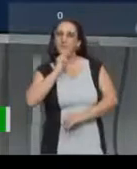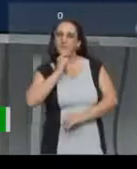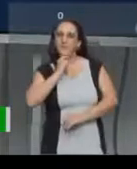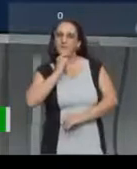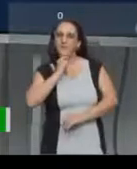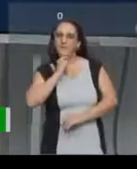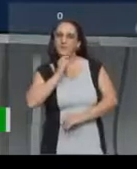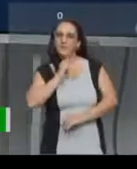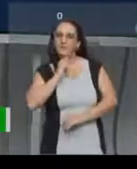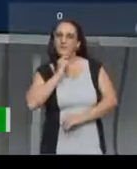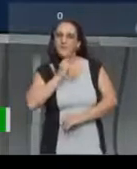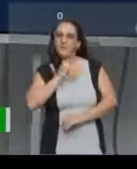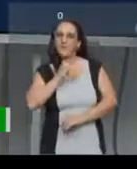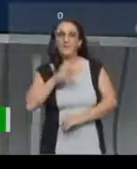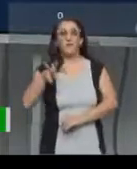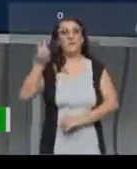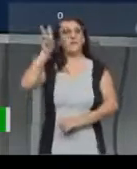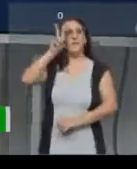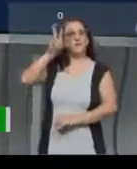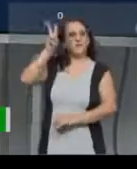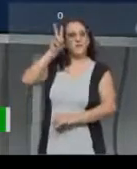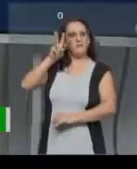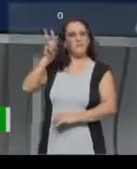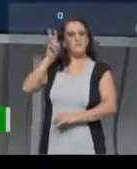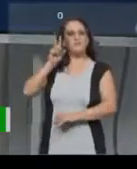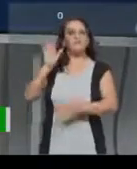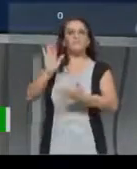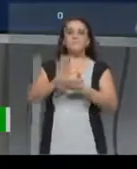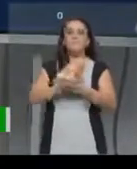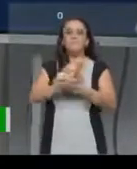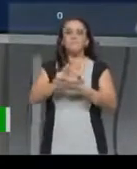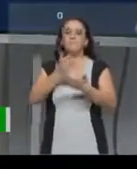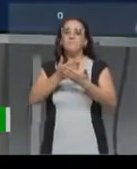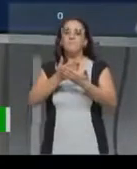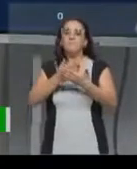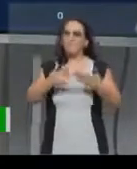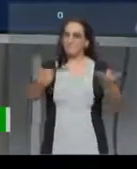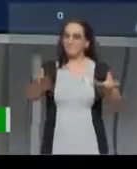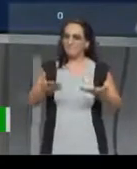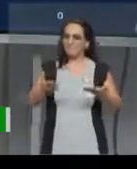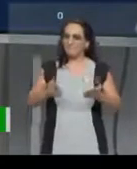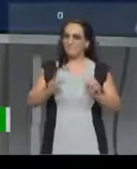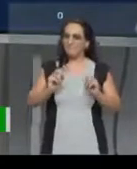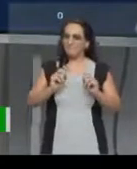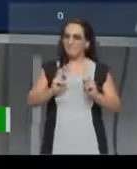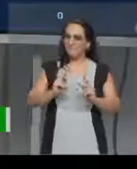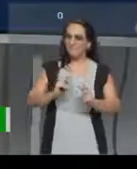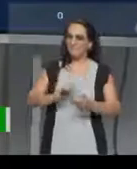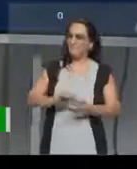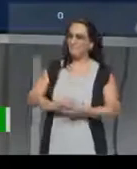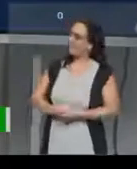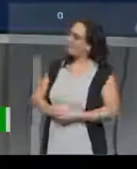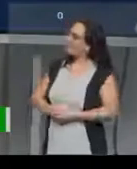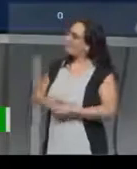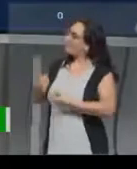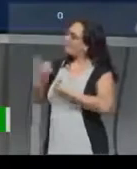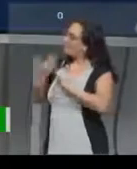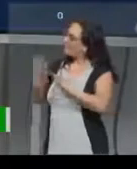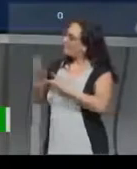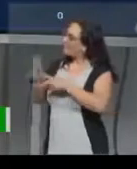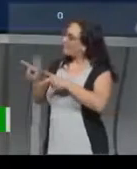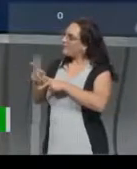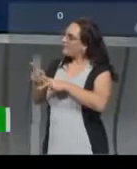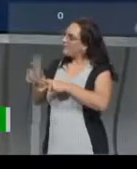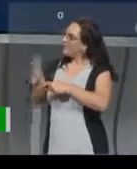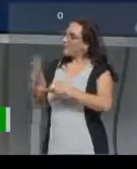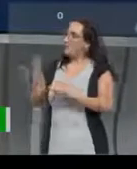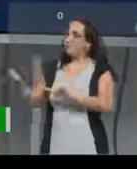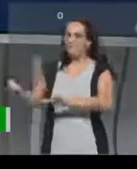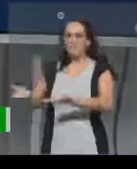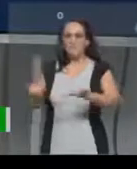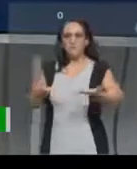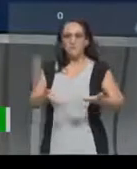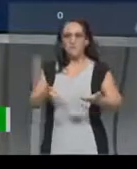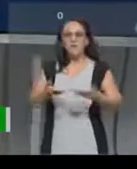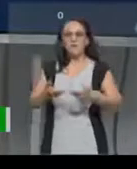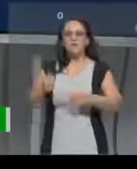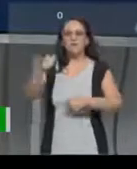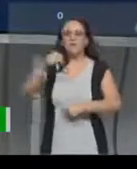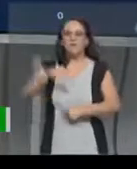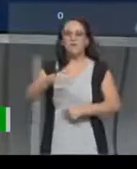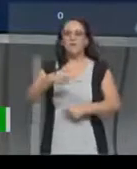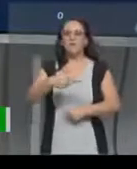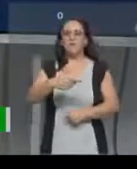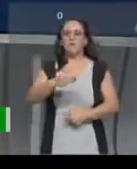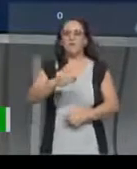vamos relembrar mais algumas aulas de língua portuguesa de hoje. Professora Ludmila, tudo bem? Tudo Seja bom. bem-vinda para mais um